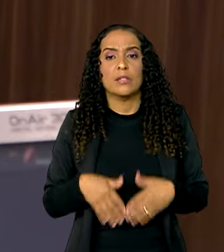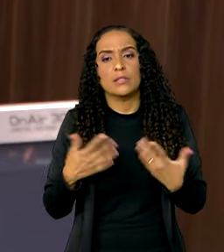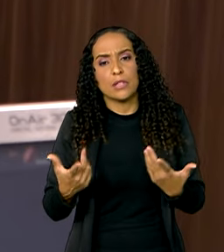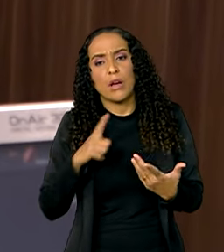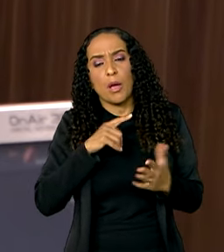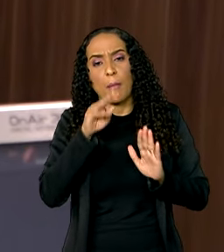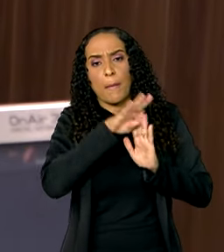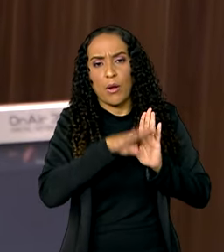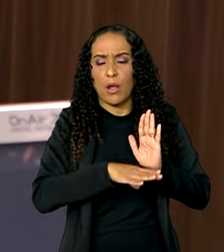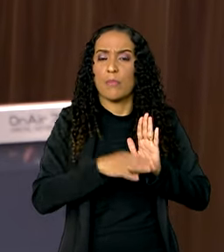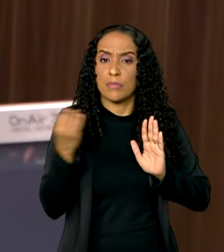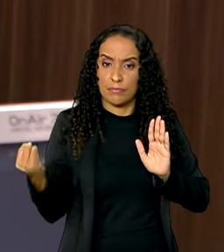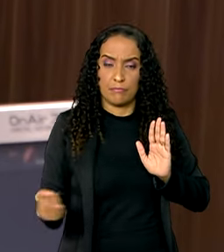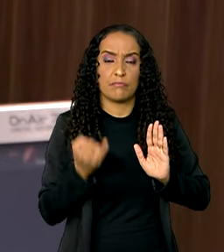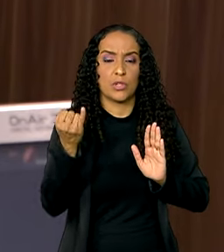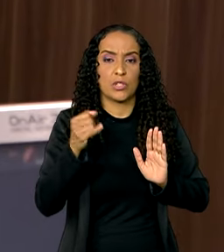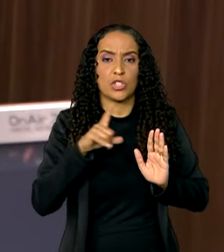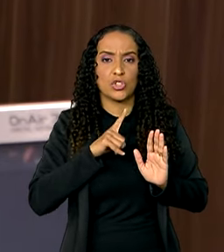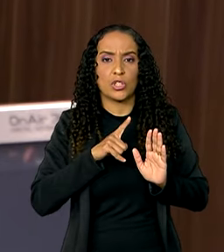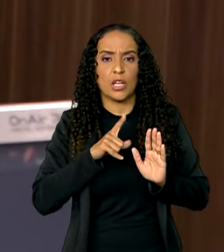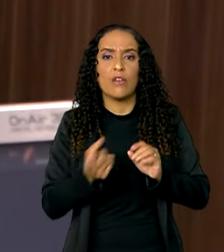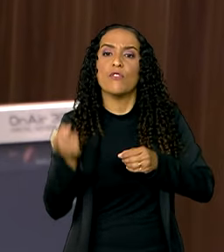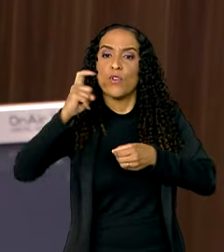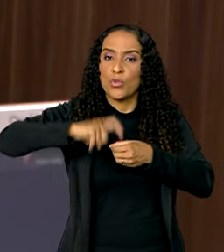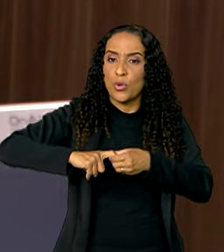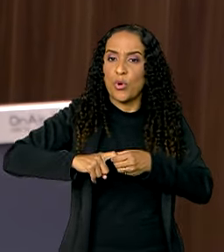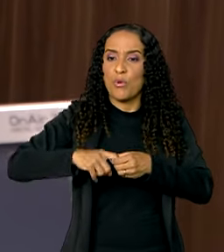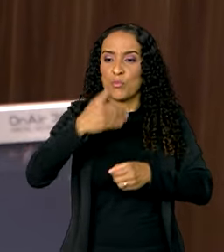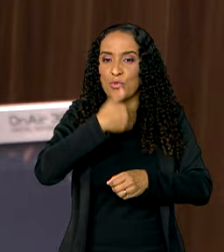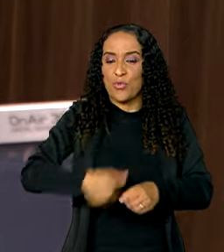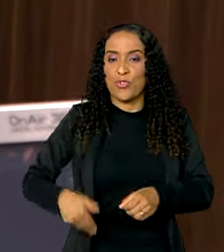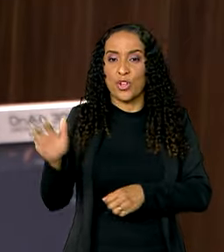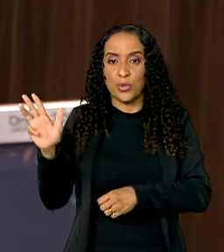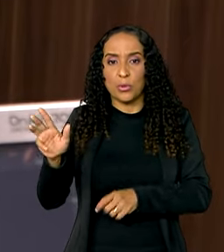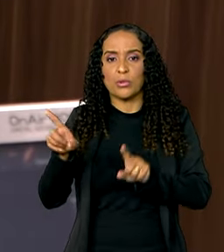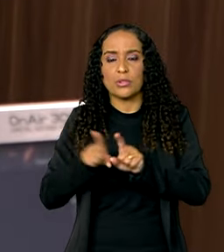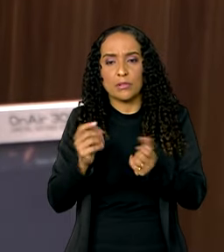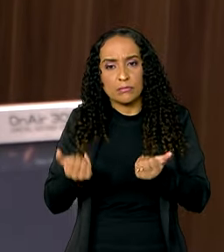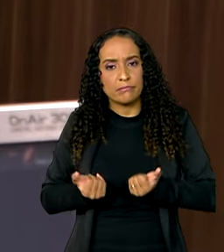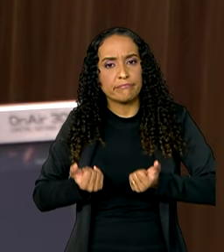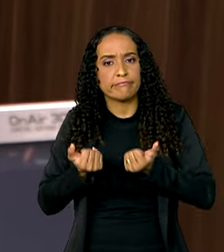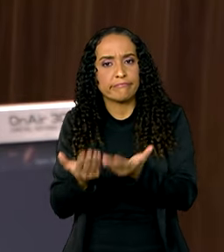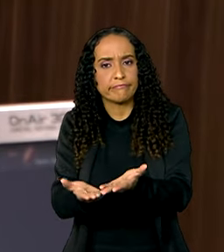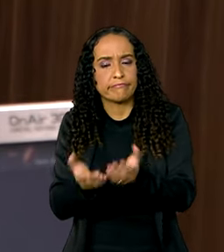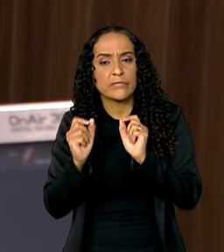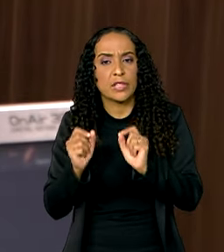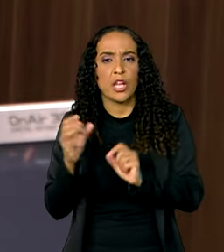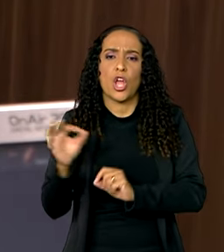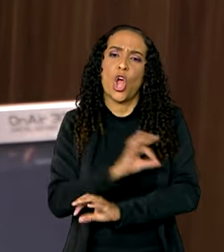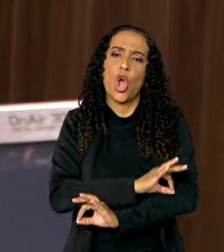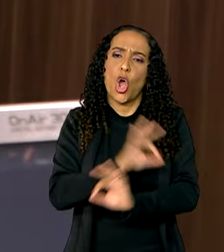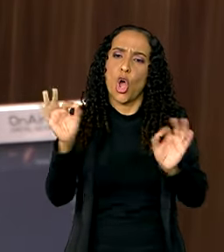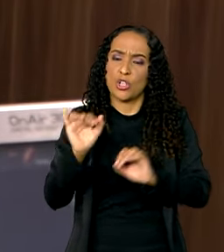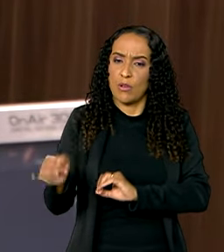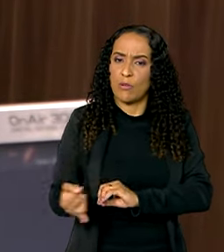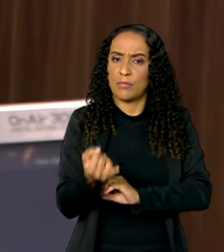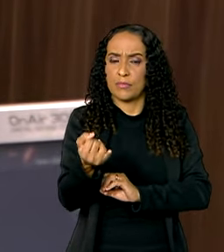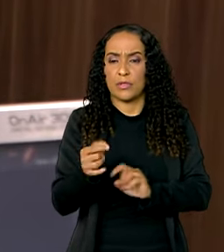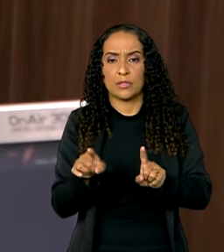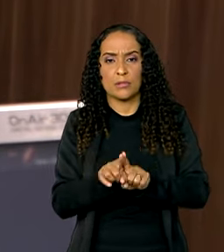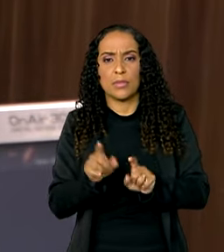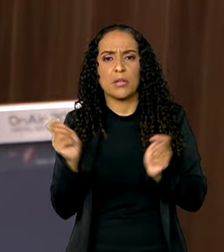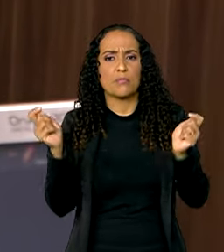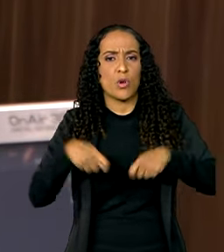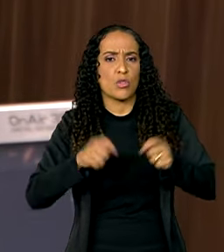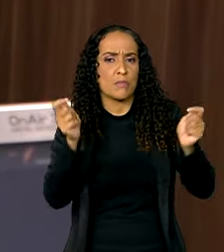uma é um programa muito importante que foi retomado por esse governo e tem trazido e e excelentes oportunidades e